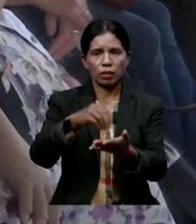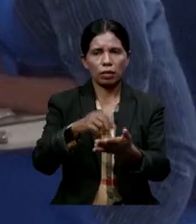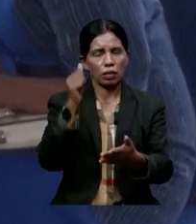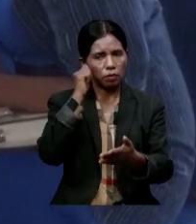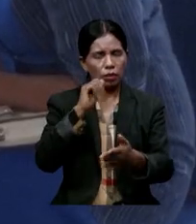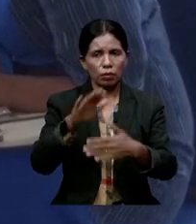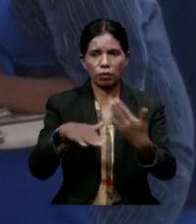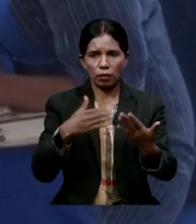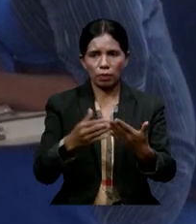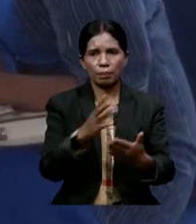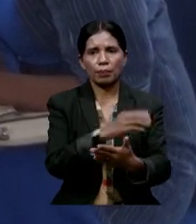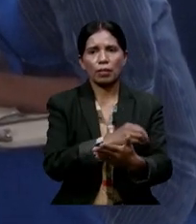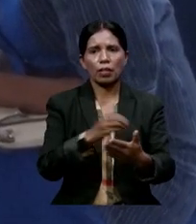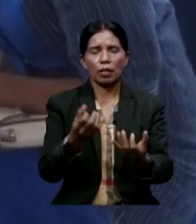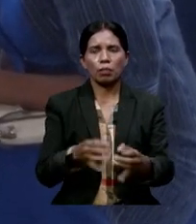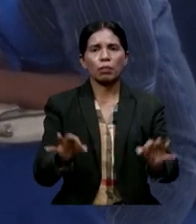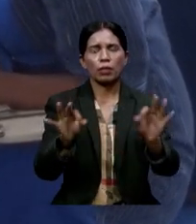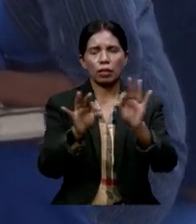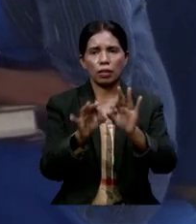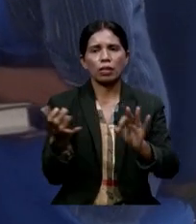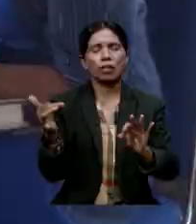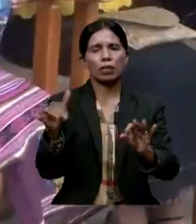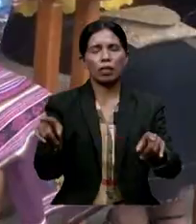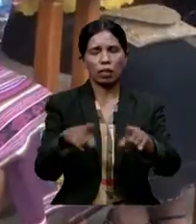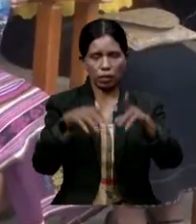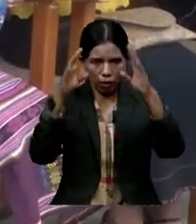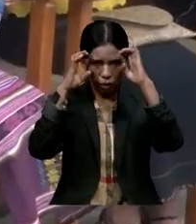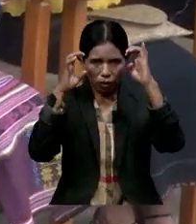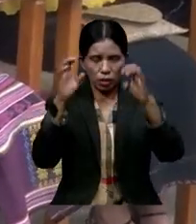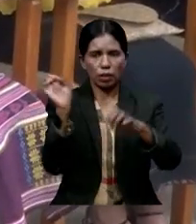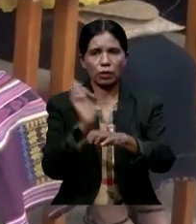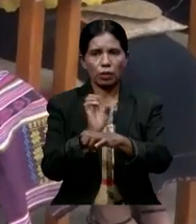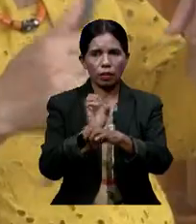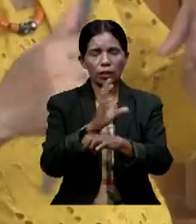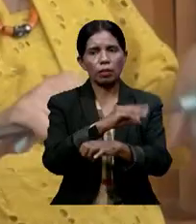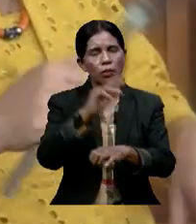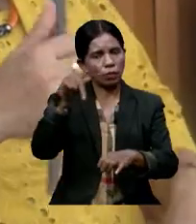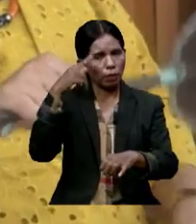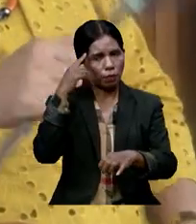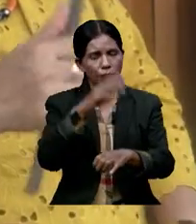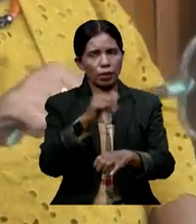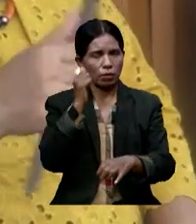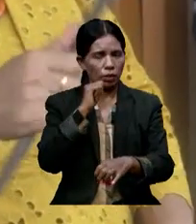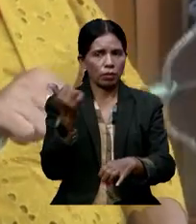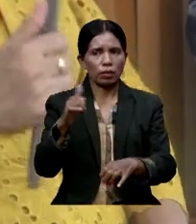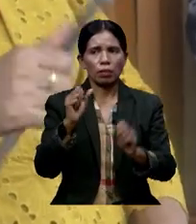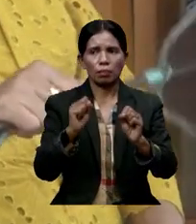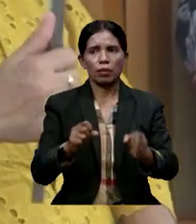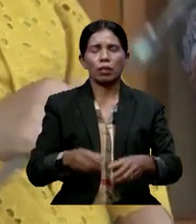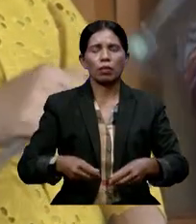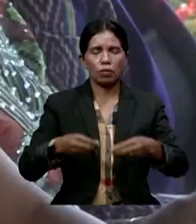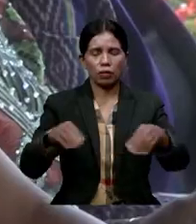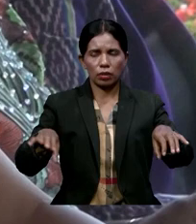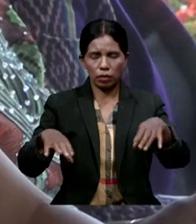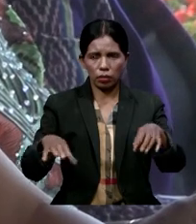feito Cira Liuliu e a área importante Cira Nessan, educação, economia, no política. No efeito, Cira Vila desempenha Cira no